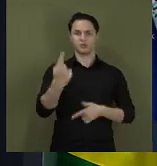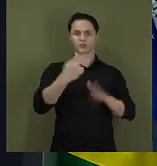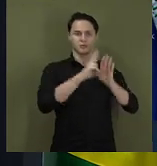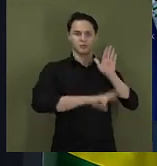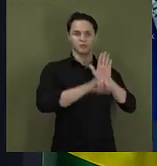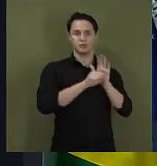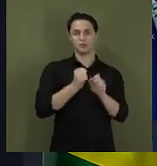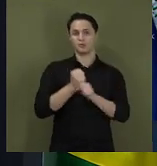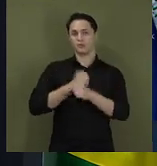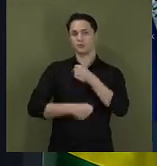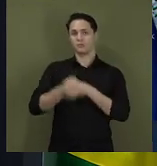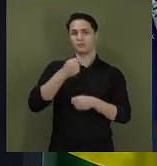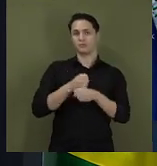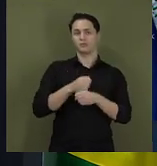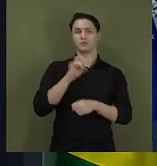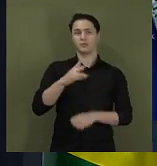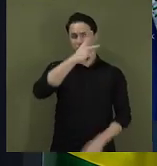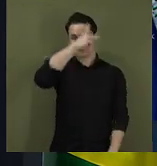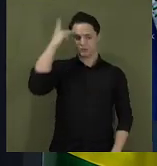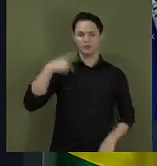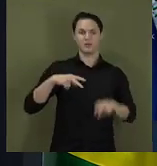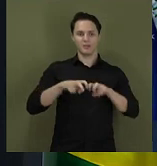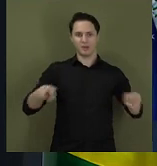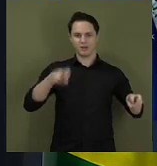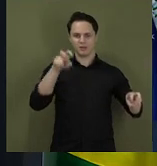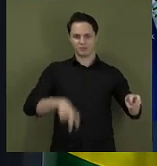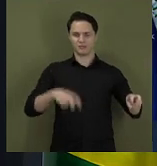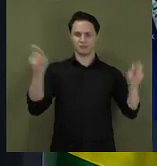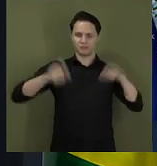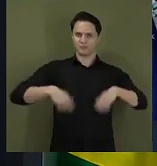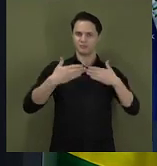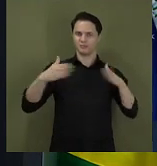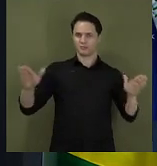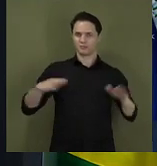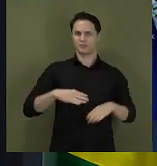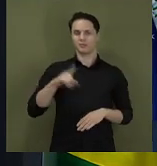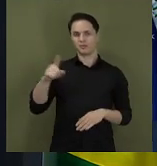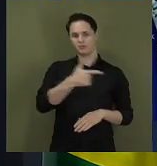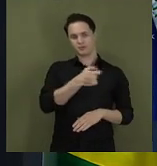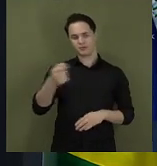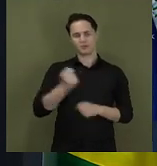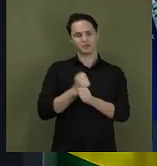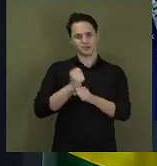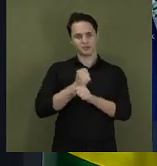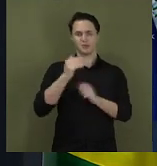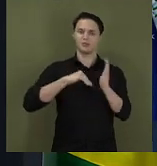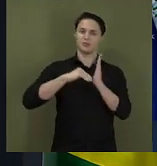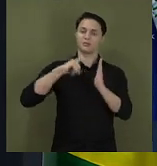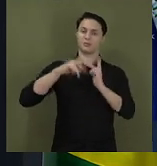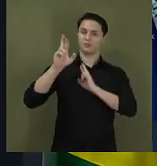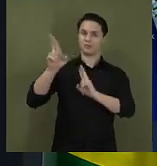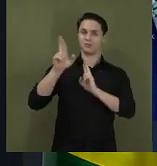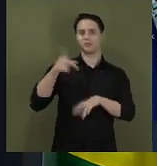no ano passado, só pessoas da mesa podem abrir. Então, eu fiz um apelo ao presidente. São 200 anos do Senado. Eu espero que